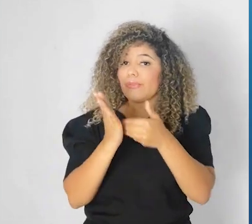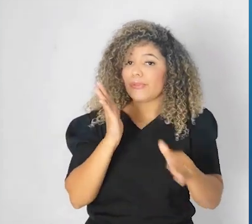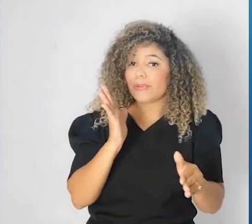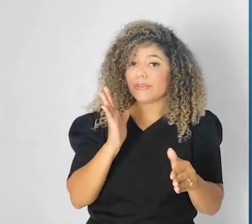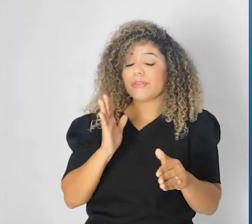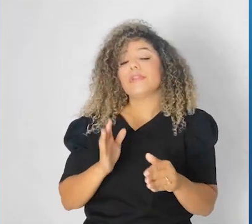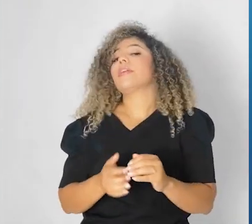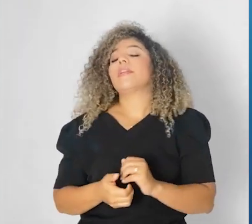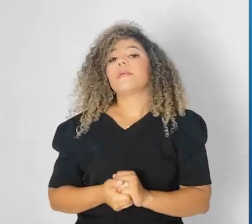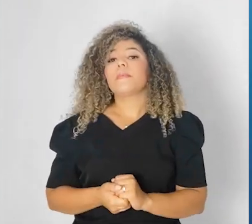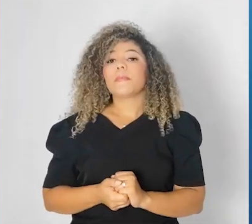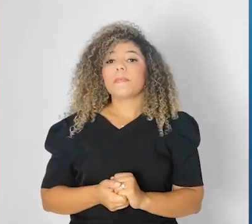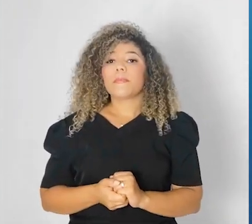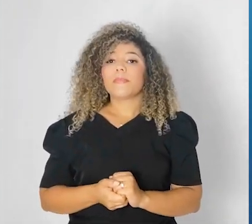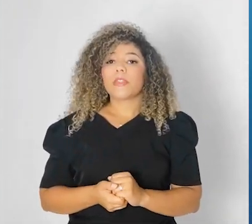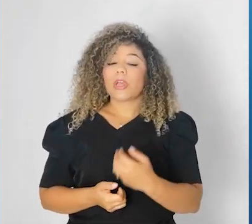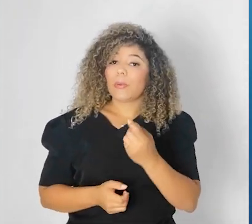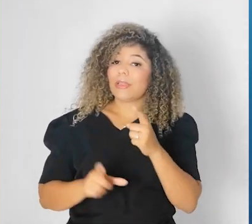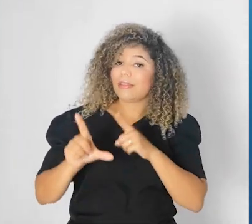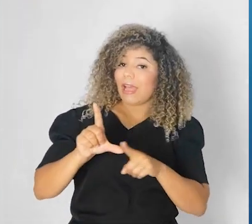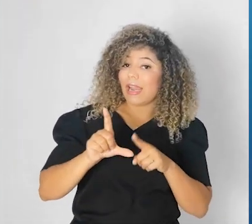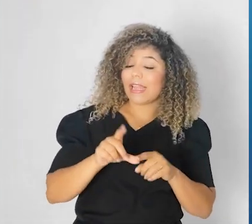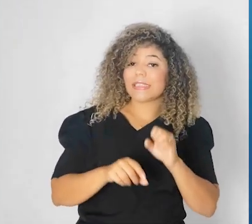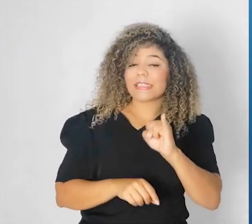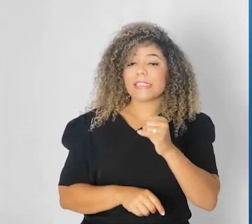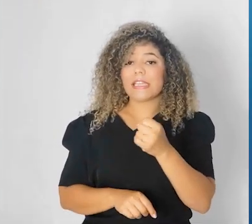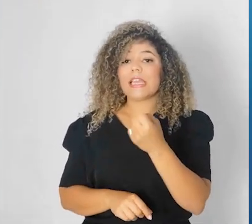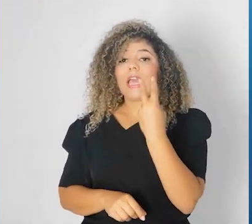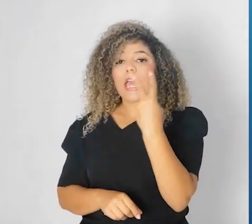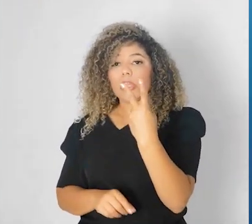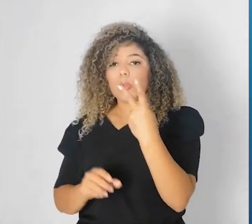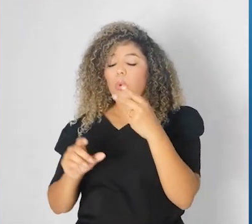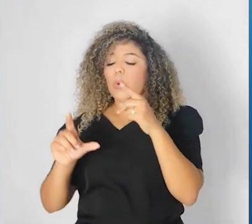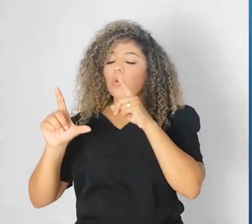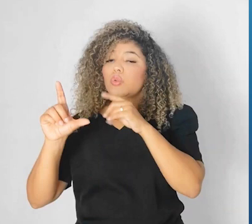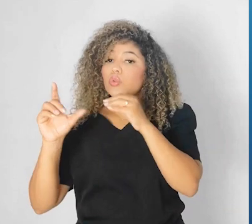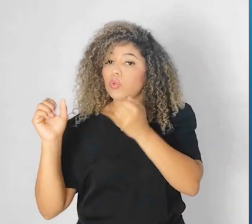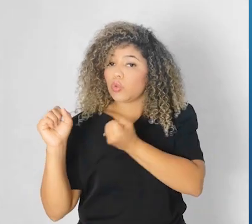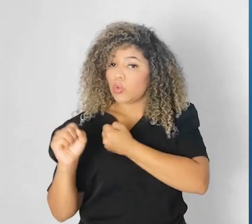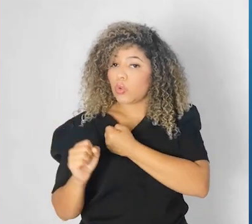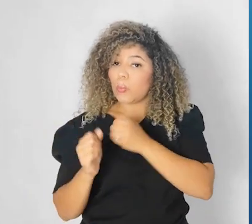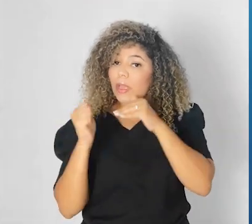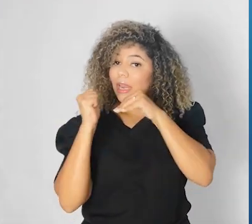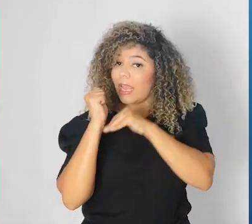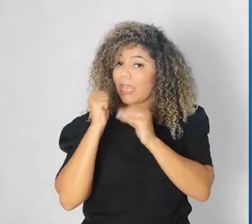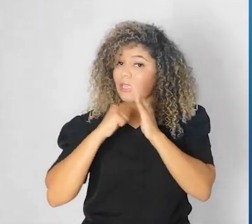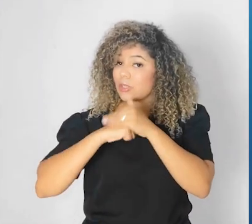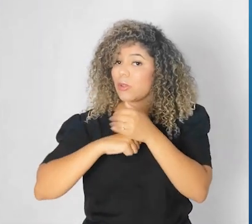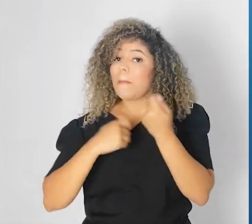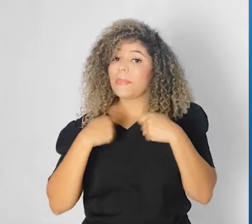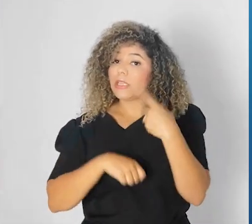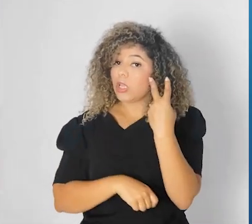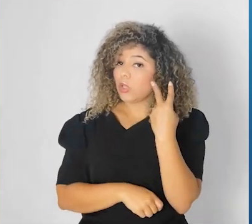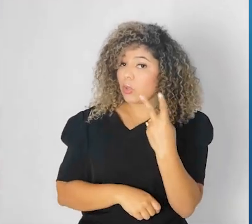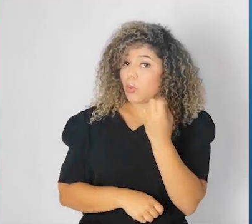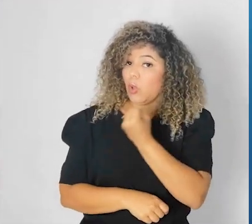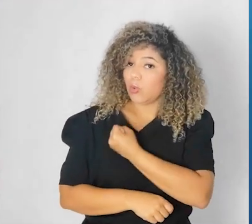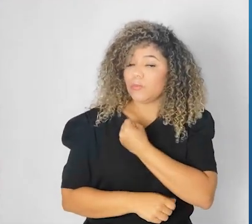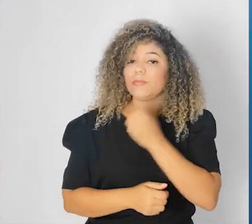das incógnitas. E aí, se é duas incógnitas, nós temos que ter aí duas incógnitas, beleza?